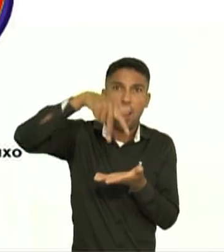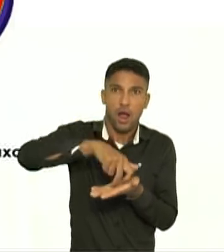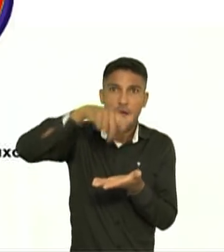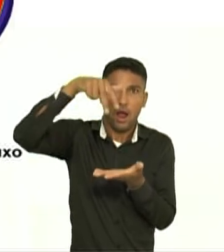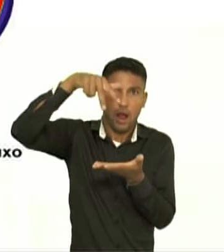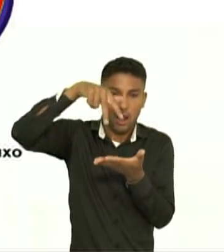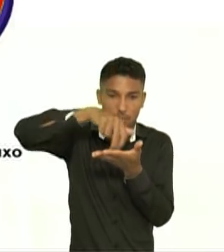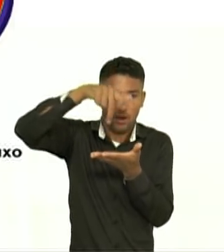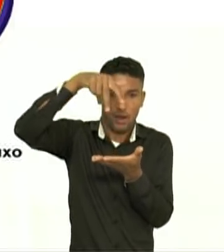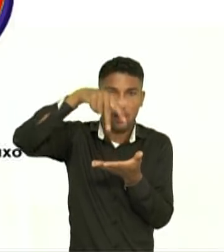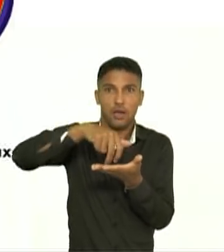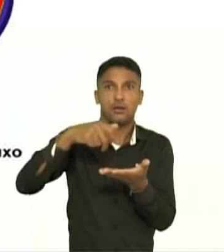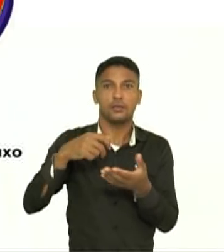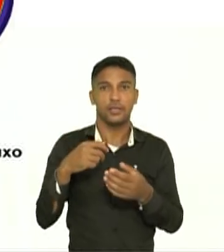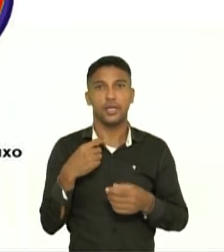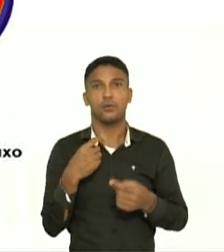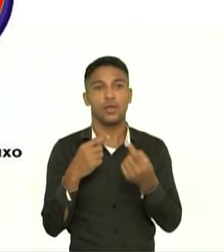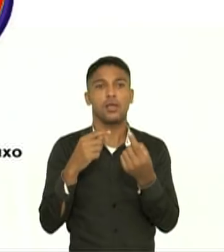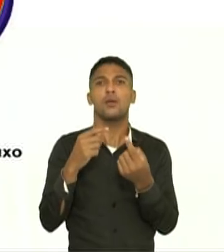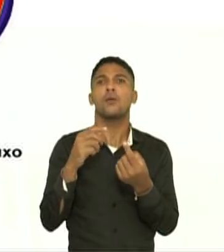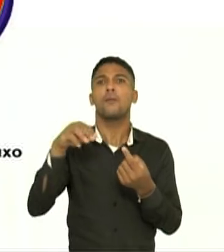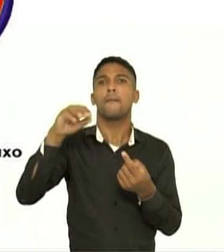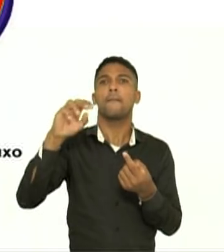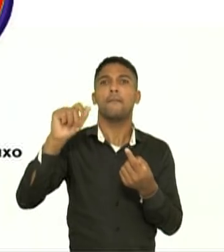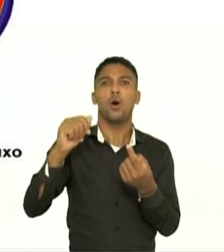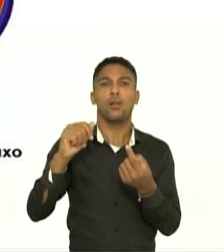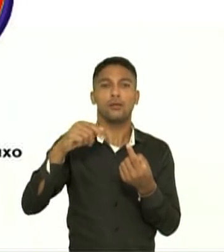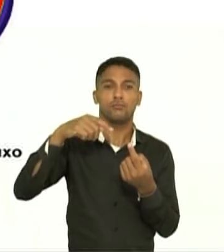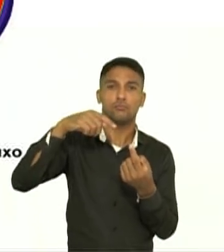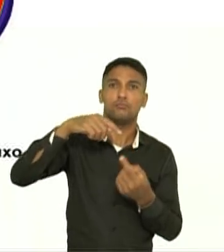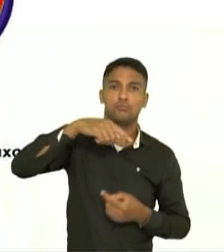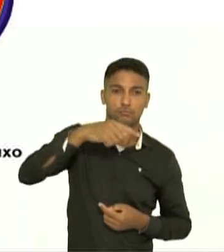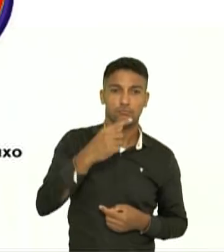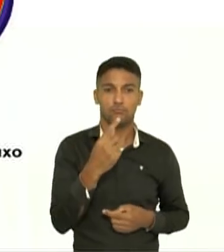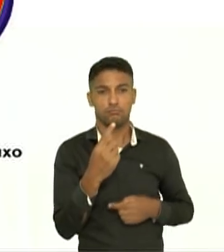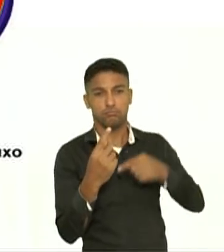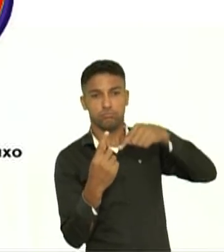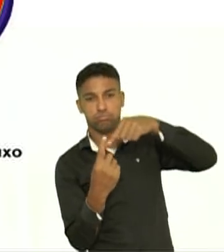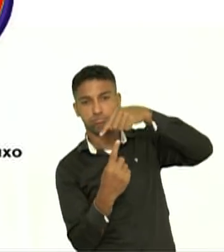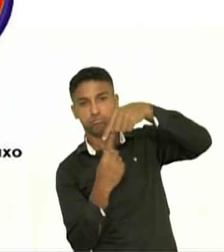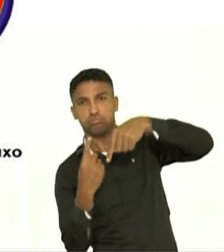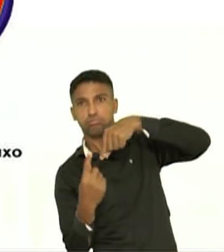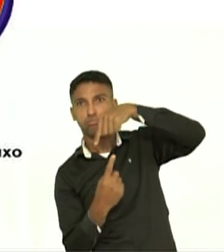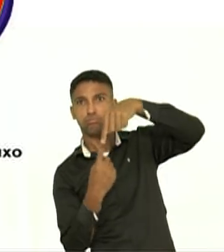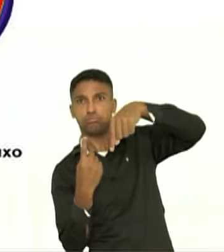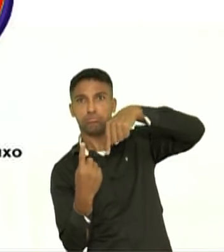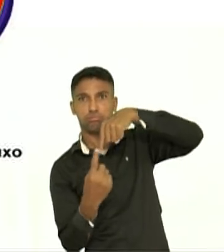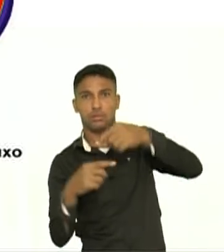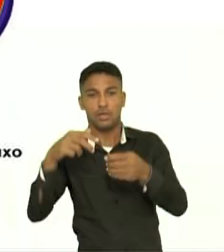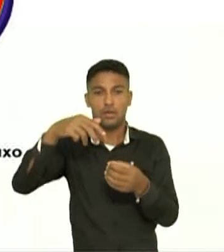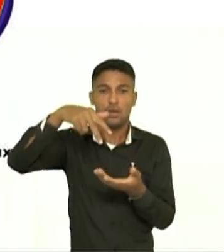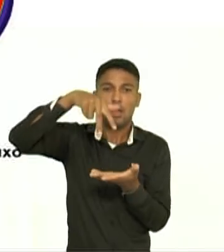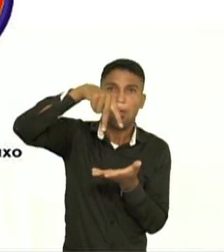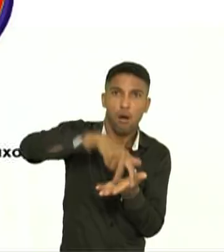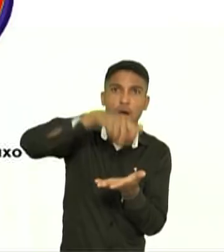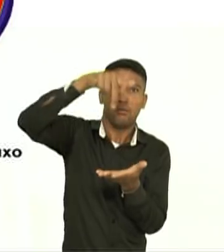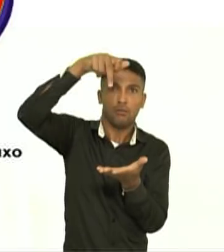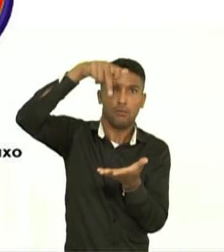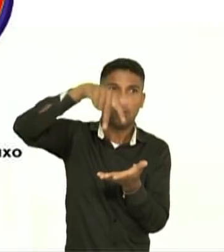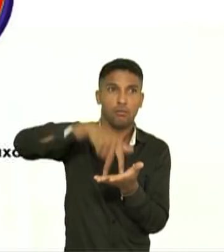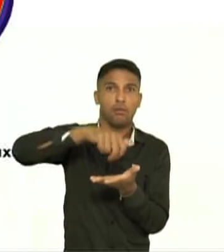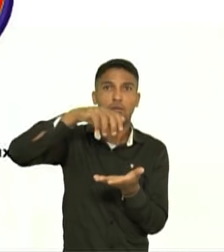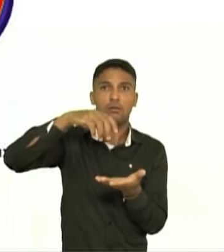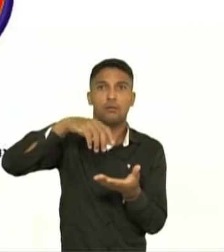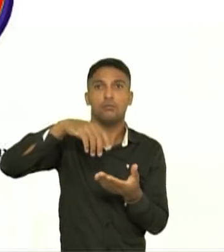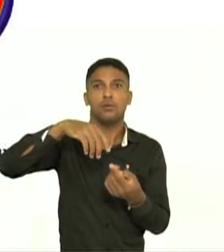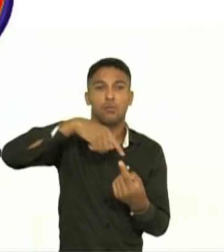força restauradora, uma força elástica, no caso está apontado para cima. Você tem a força magnética aplicada entre ímãs e eletroímãs,